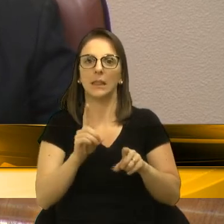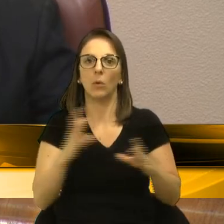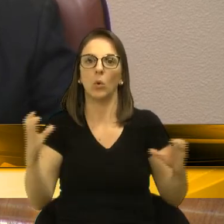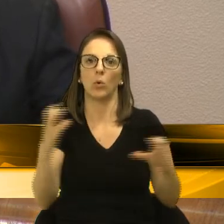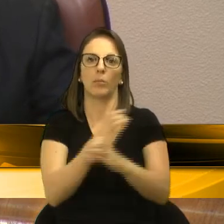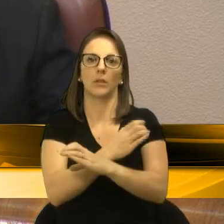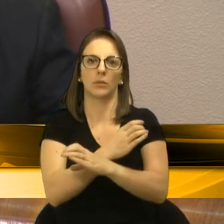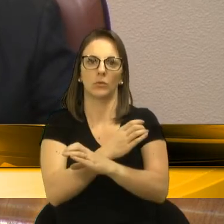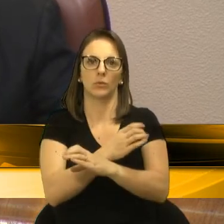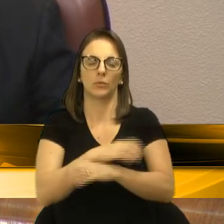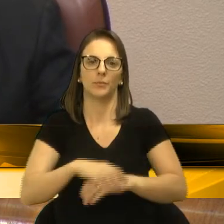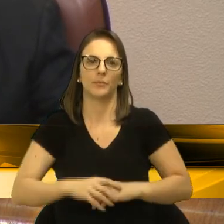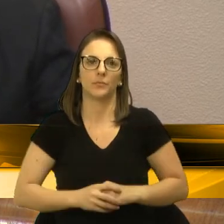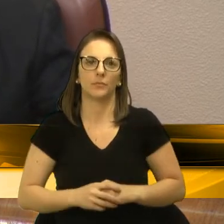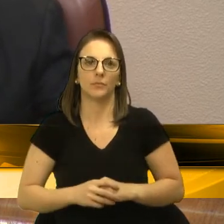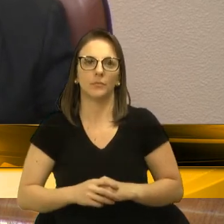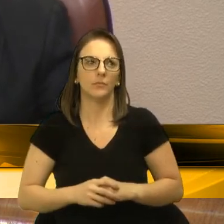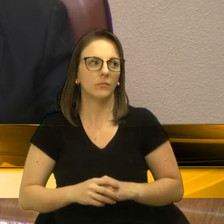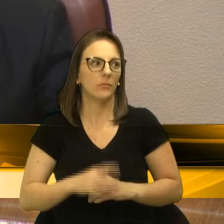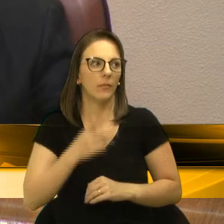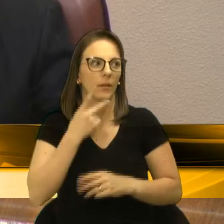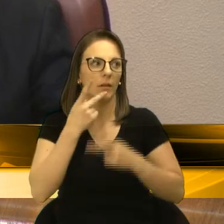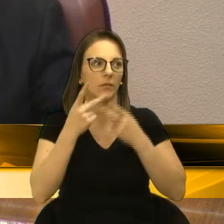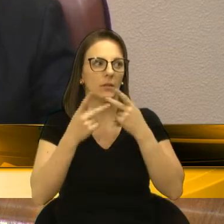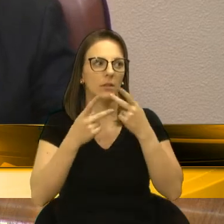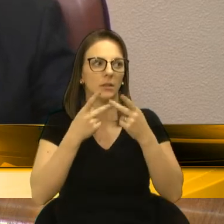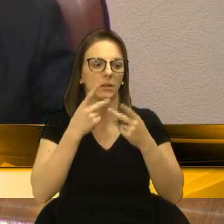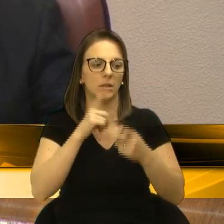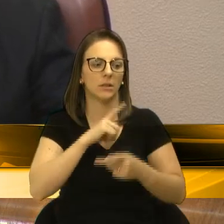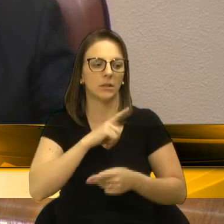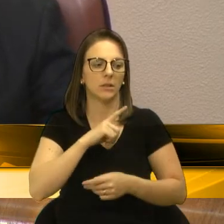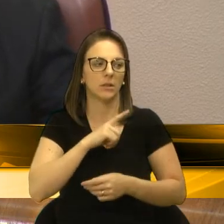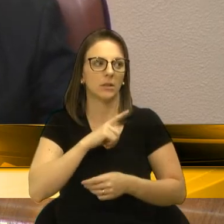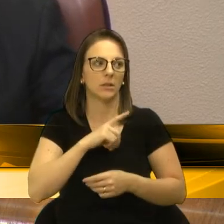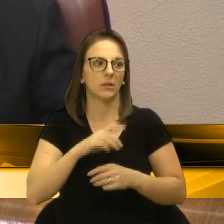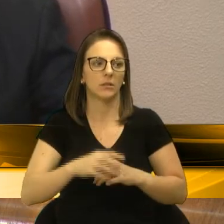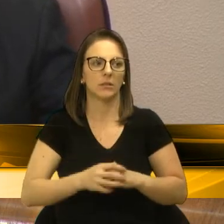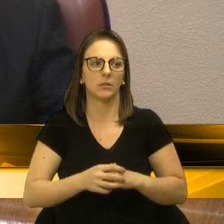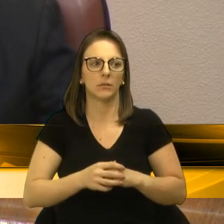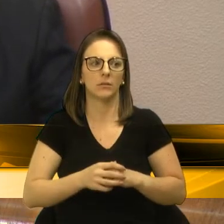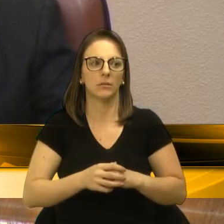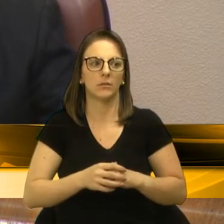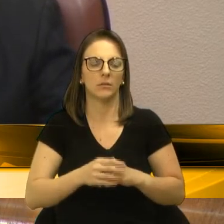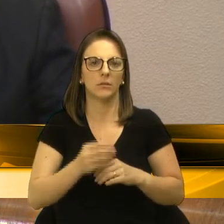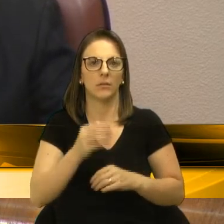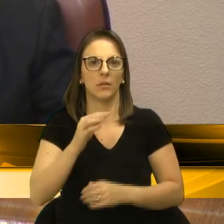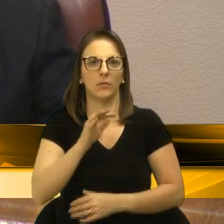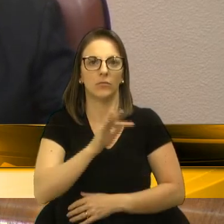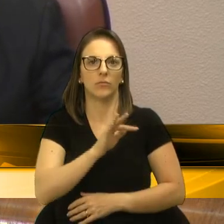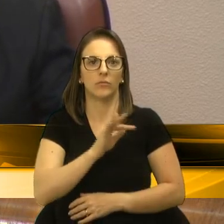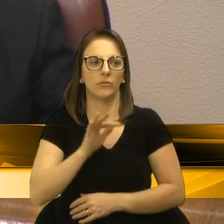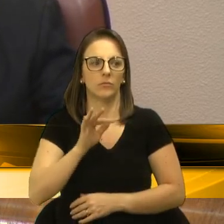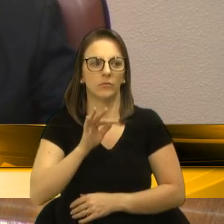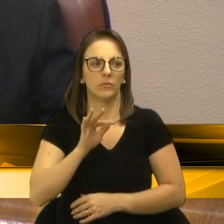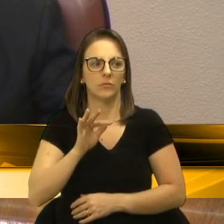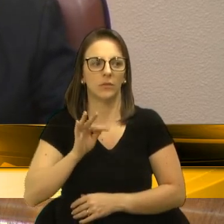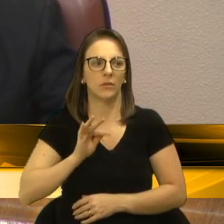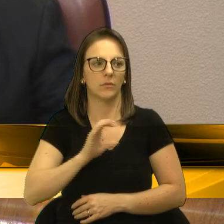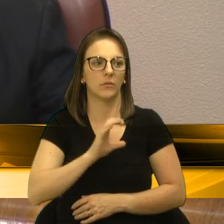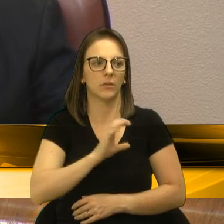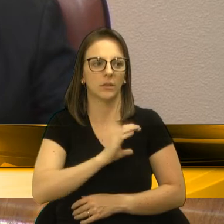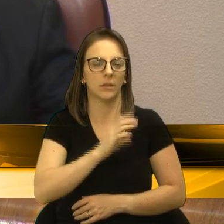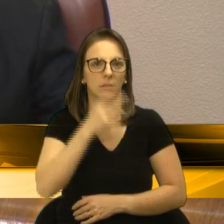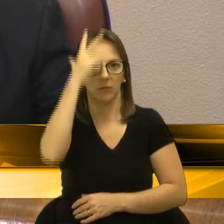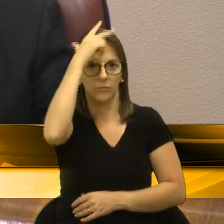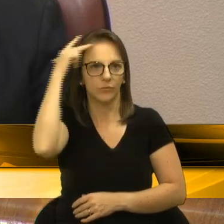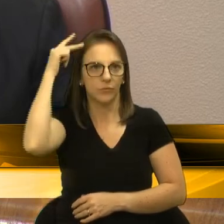pelo cidadão Ricardo Fábio, que é bom que conste isso em ata. Presidente Flávio Cassina, PTB, correto. Vereador Eloy Frisso, PSB,